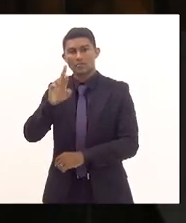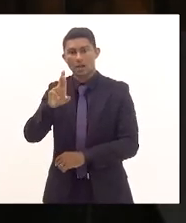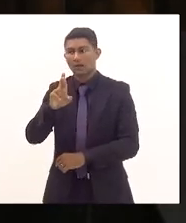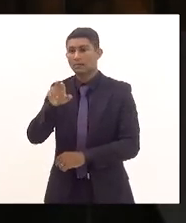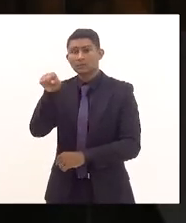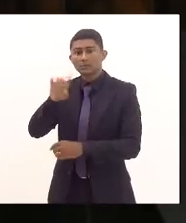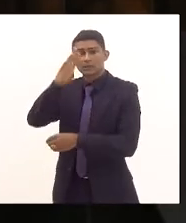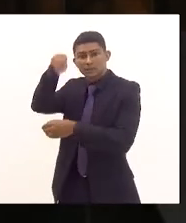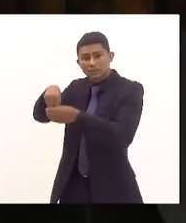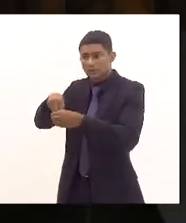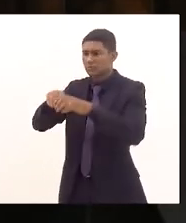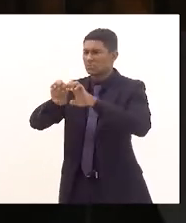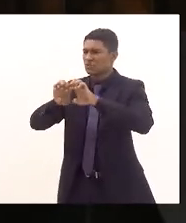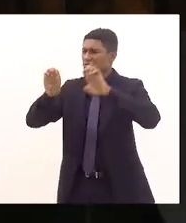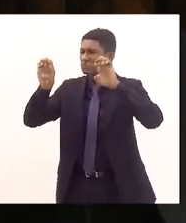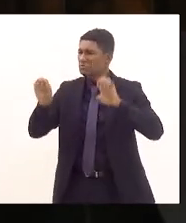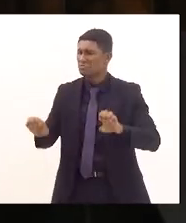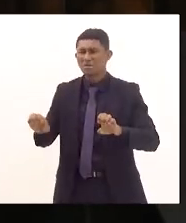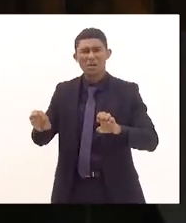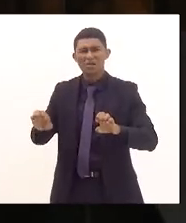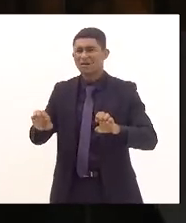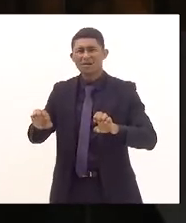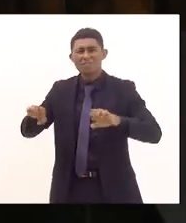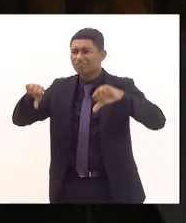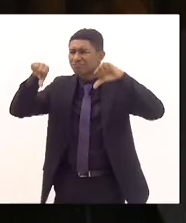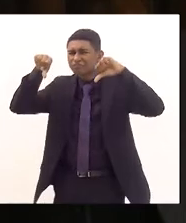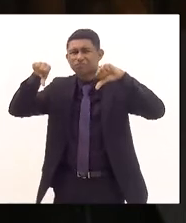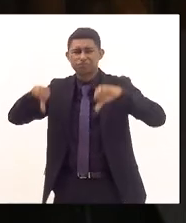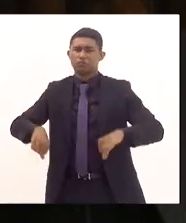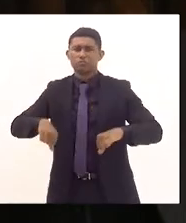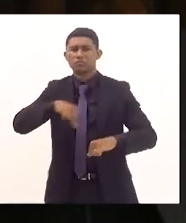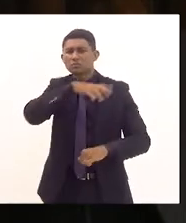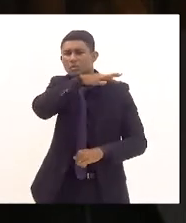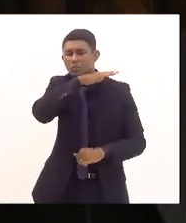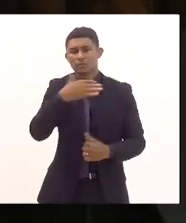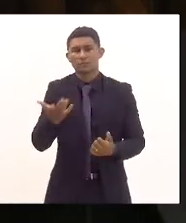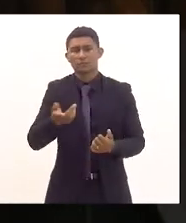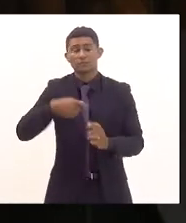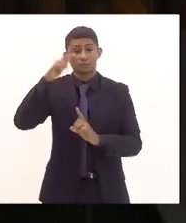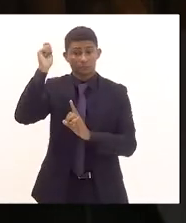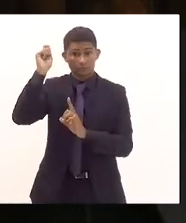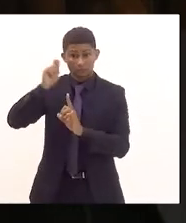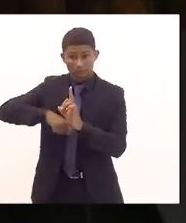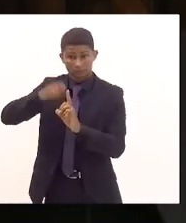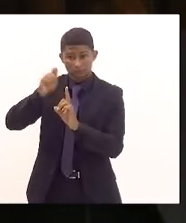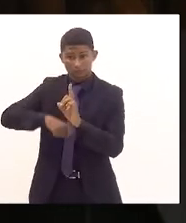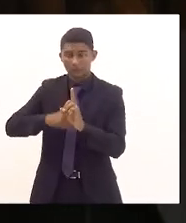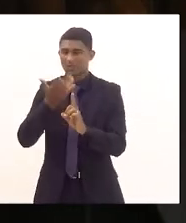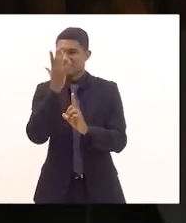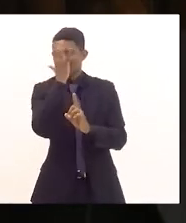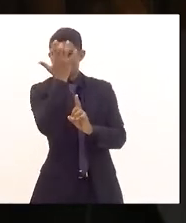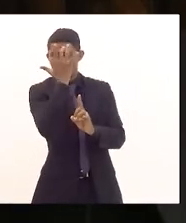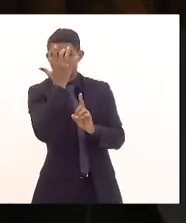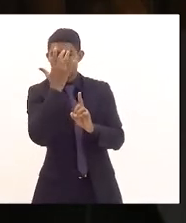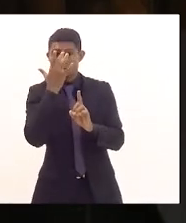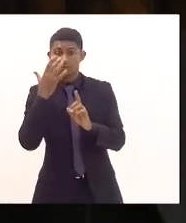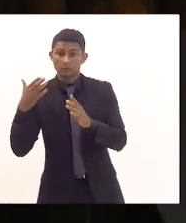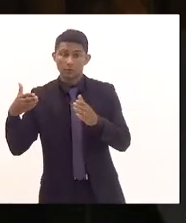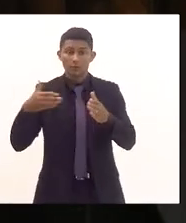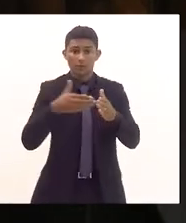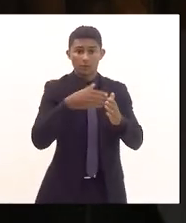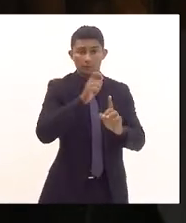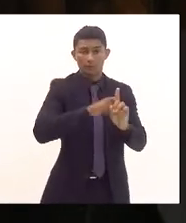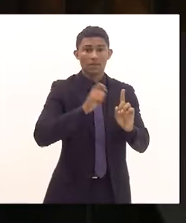estrutura uma estrutura péssima Vejam Só entre fevereiro e Abril 39